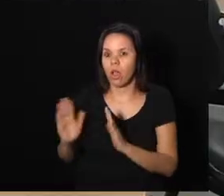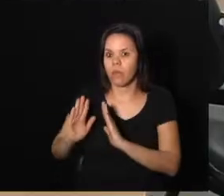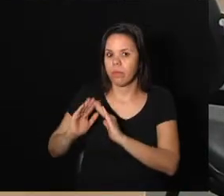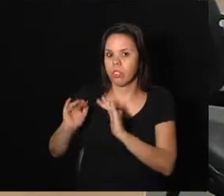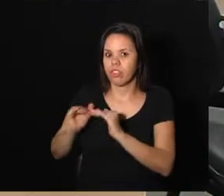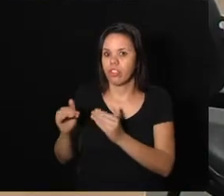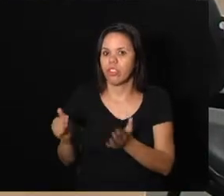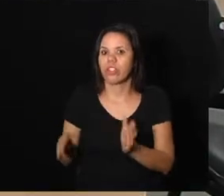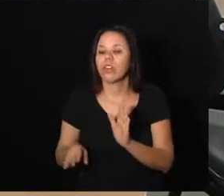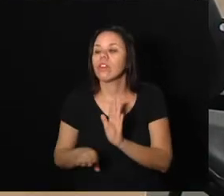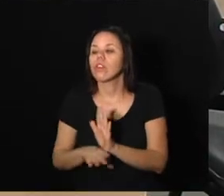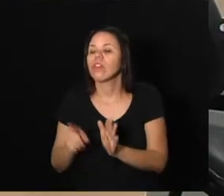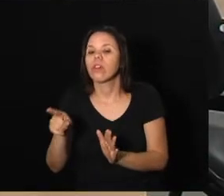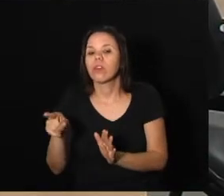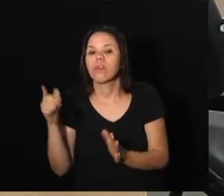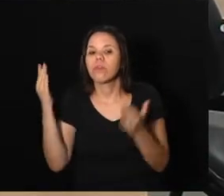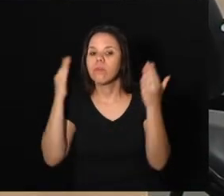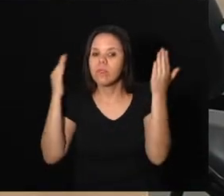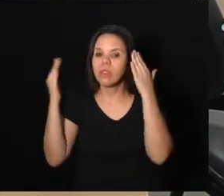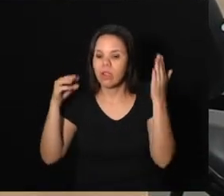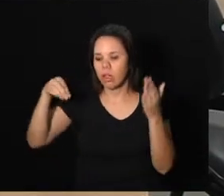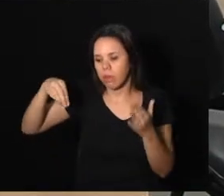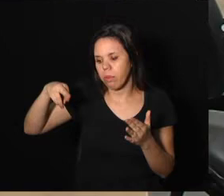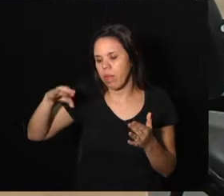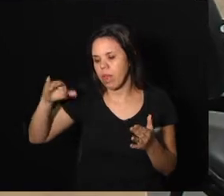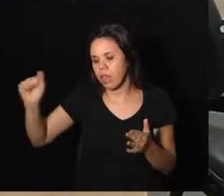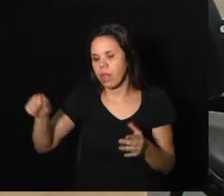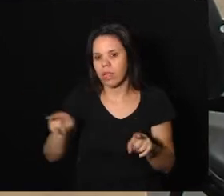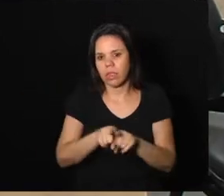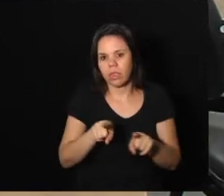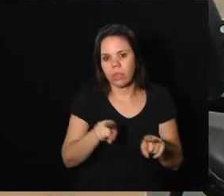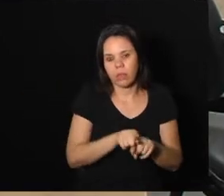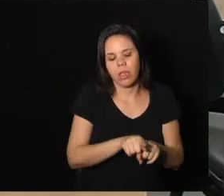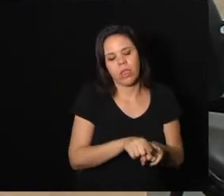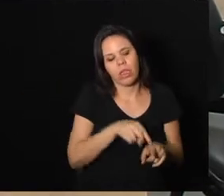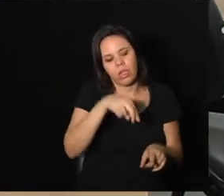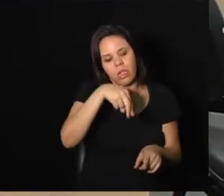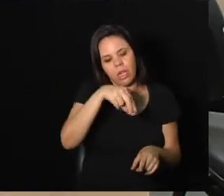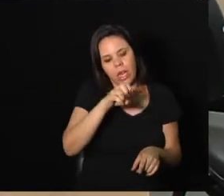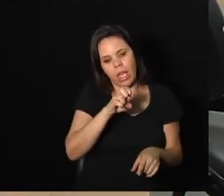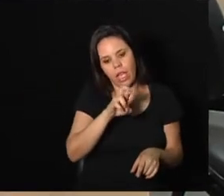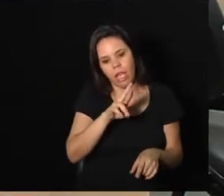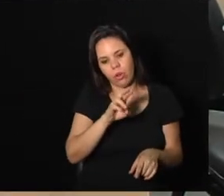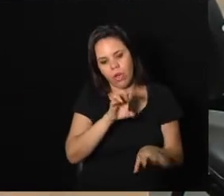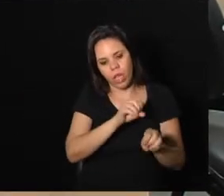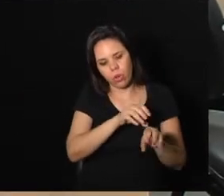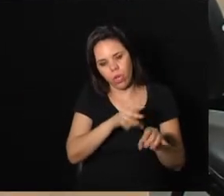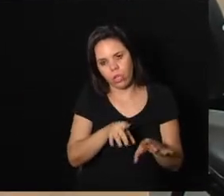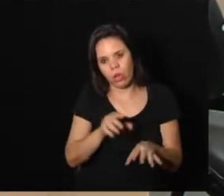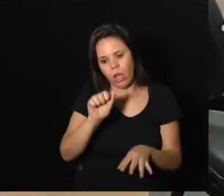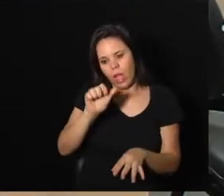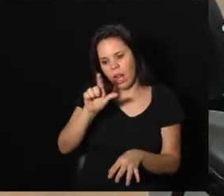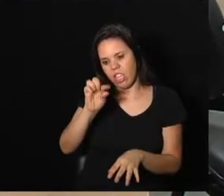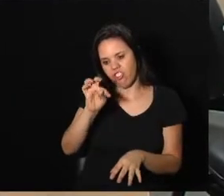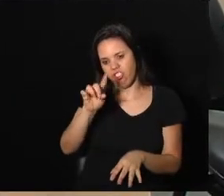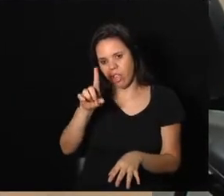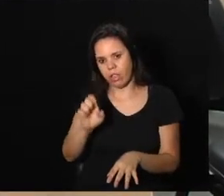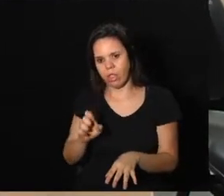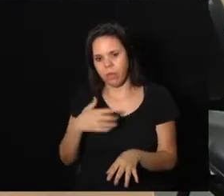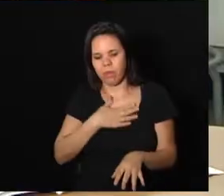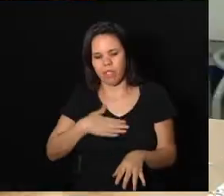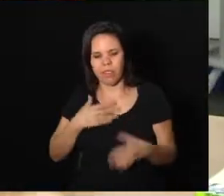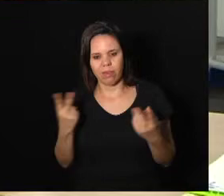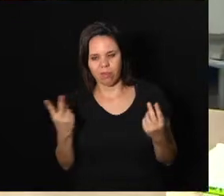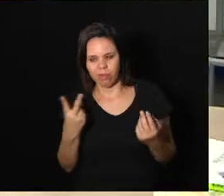da psicóloga Mariana Poli e do neuroeducador Alexandre Rezende. Tudo bem? Tudo bem, prazer estar aqui com você. Obrigada. Prazer. Mariana,